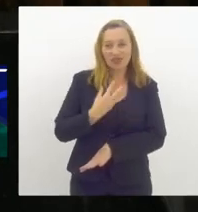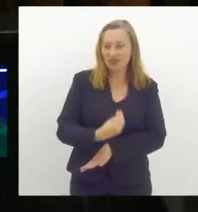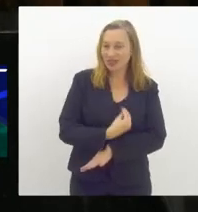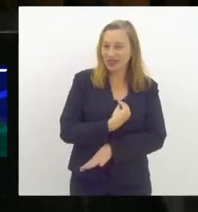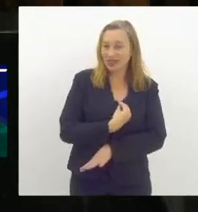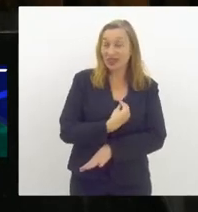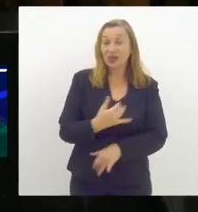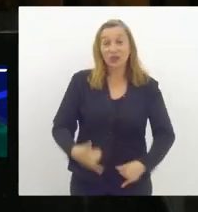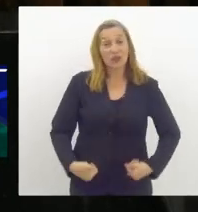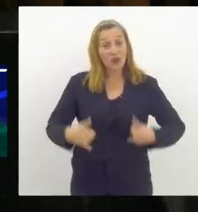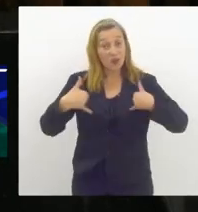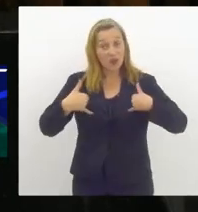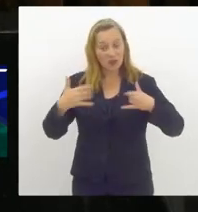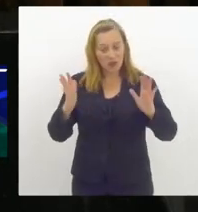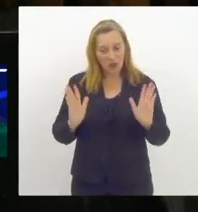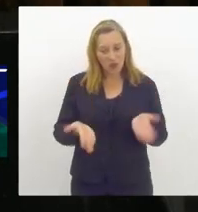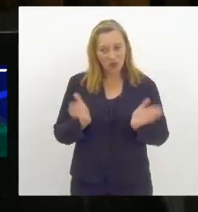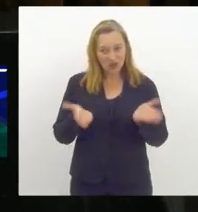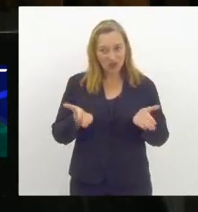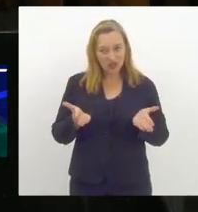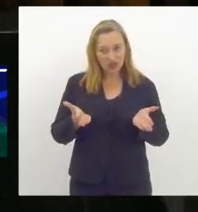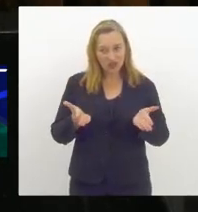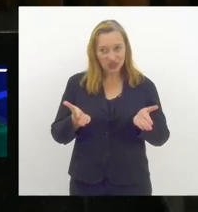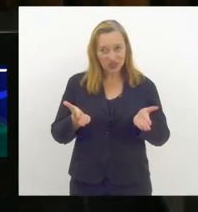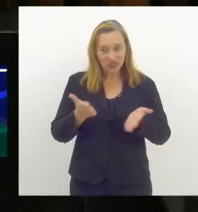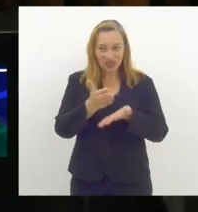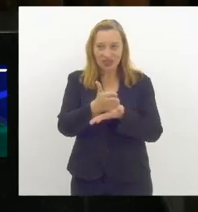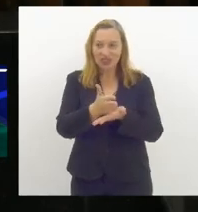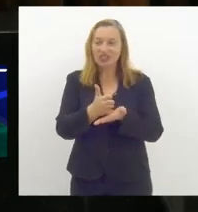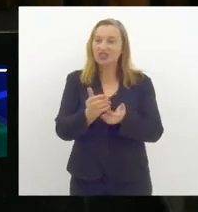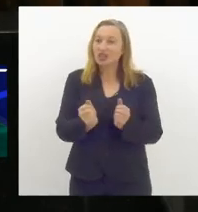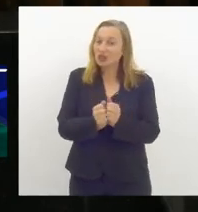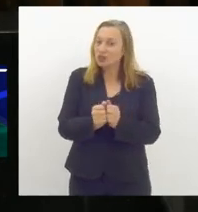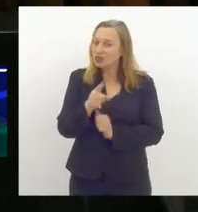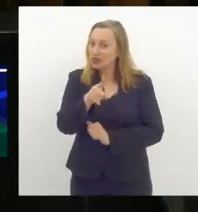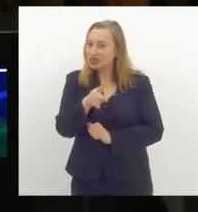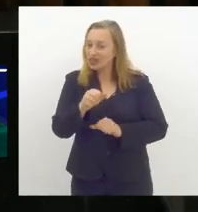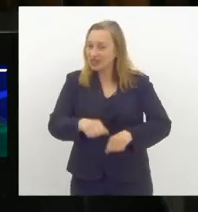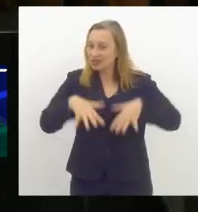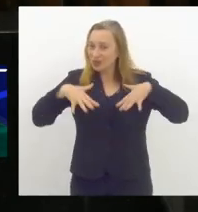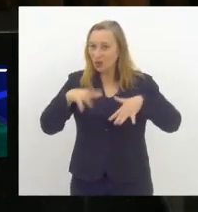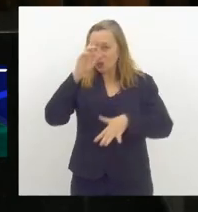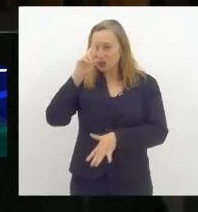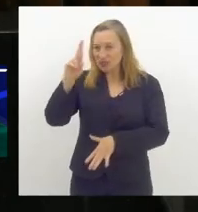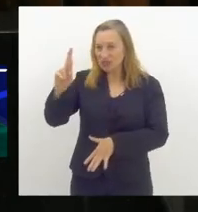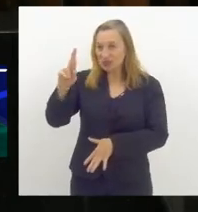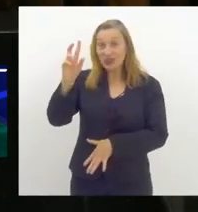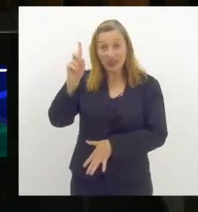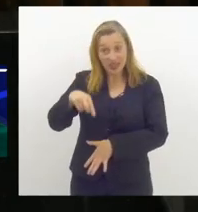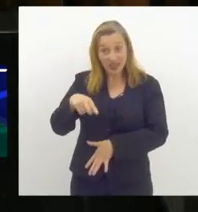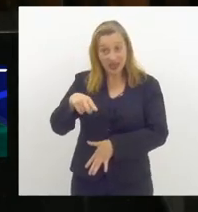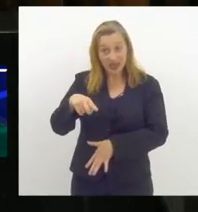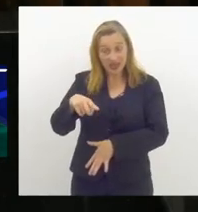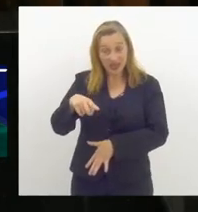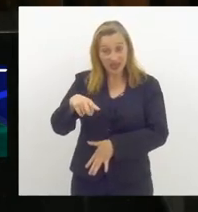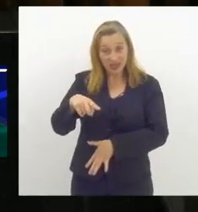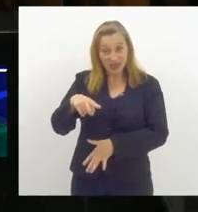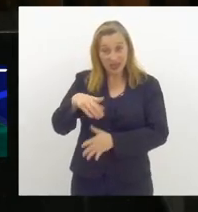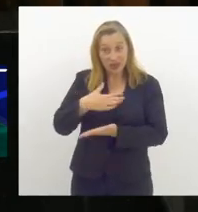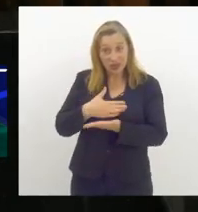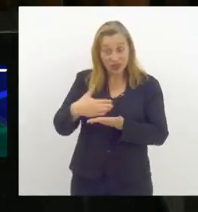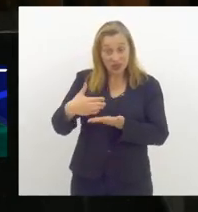muito me orgulho de tá hoje dividindo esse plenário o senhor que é o precursor